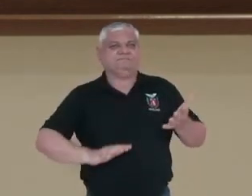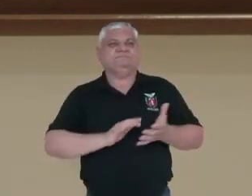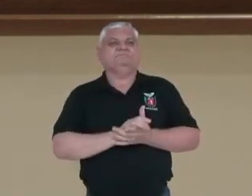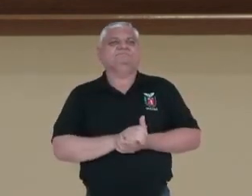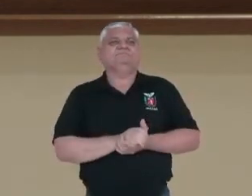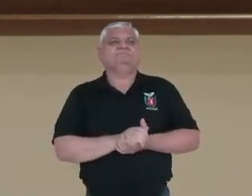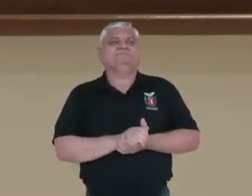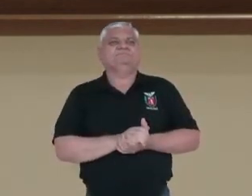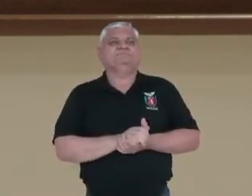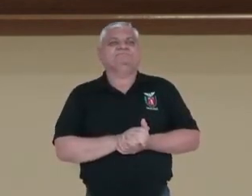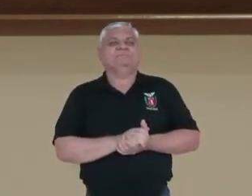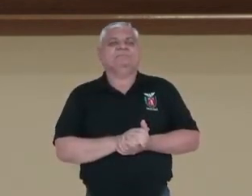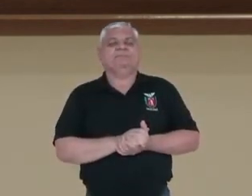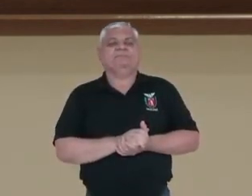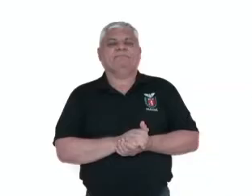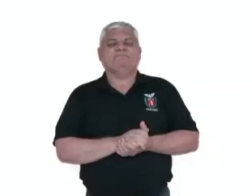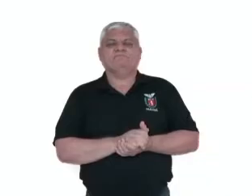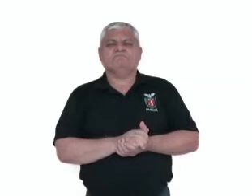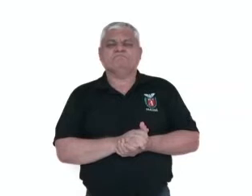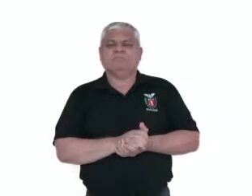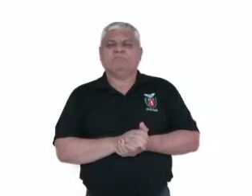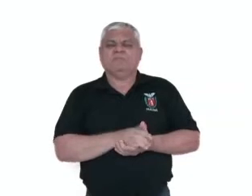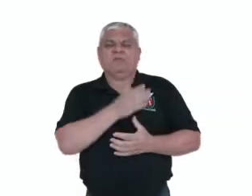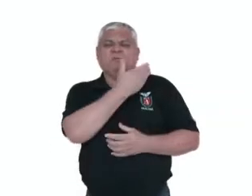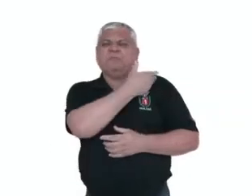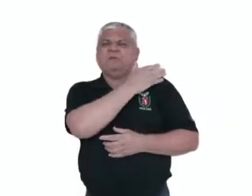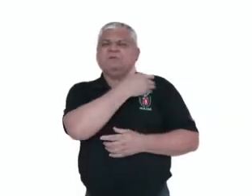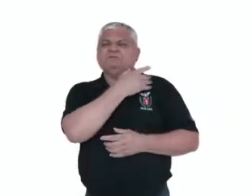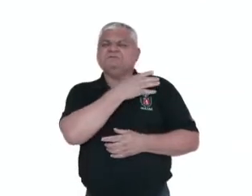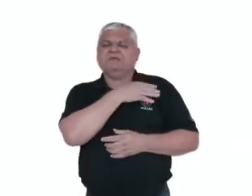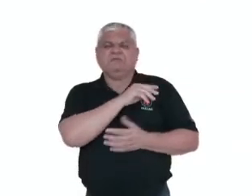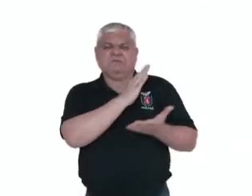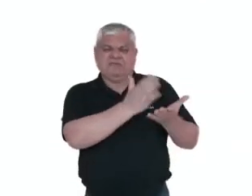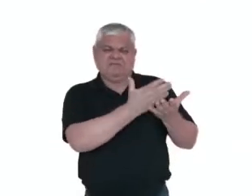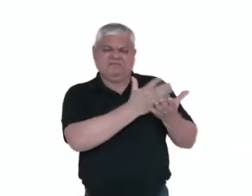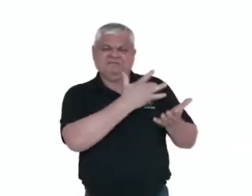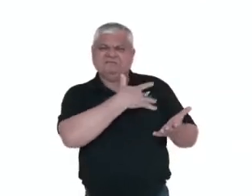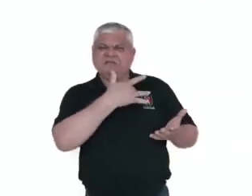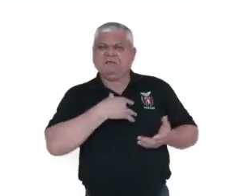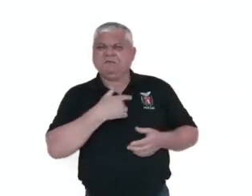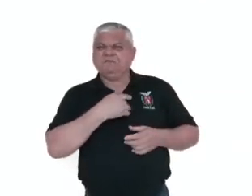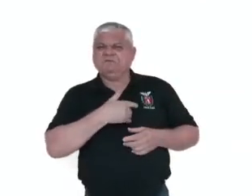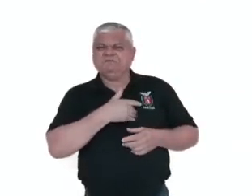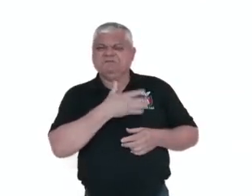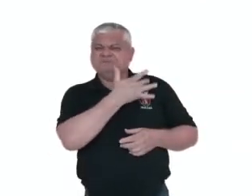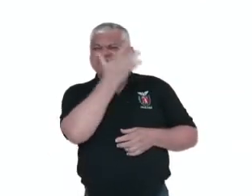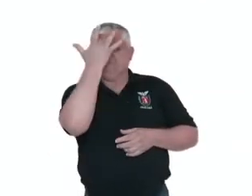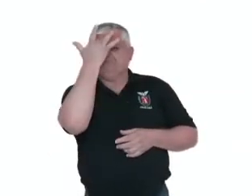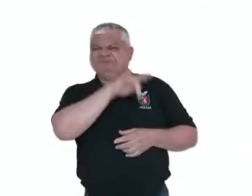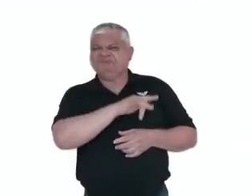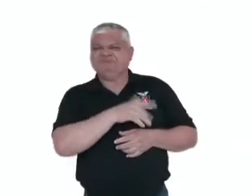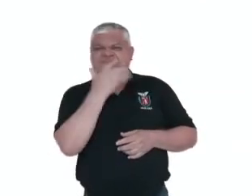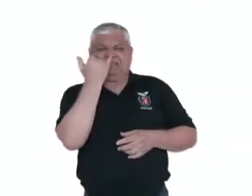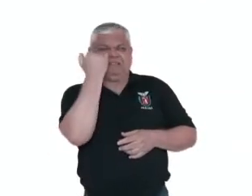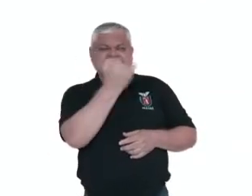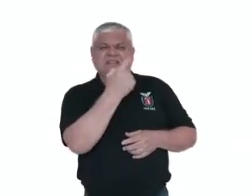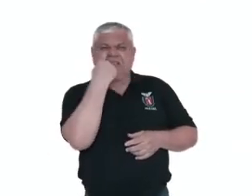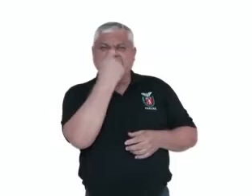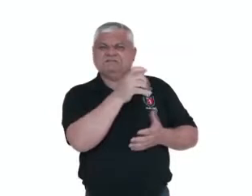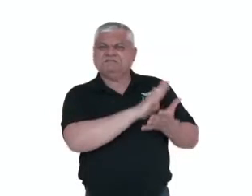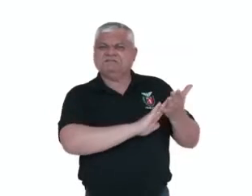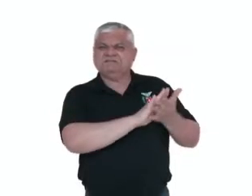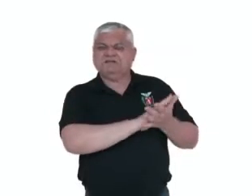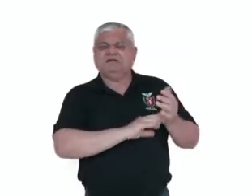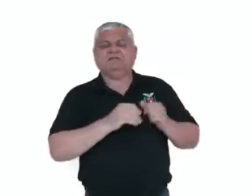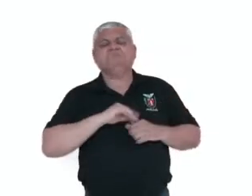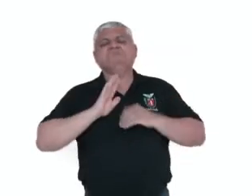nosso dia. Sempre tive preconceito com revista de saúde. Achava conteúdo técnico e desinteressante. No entanto, encontrei um exemplar